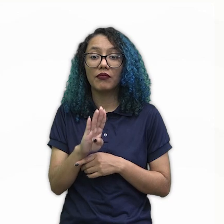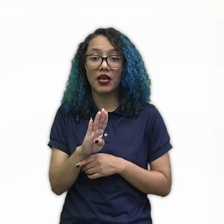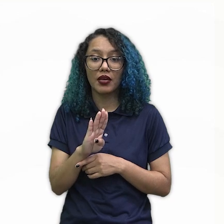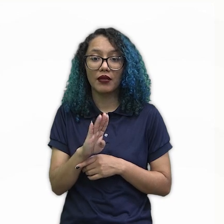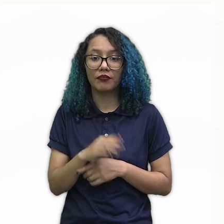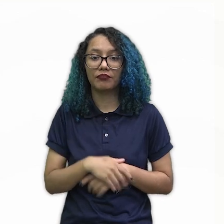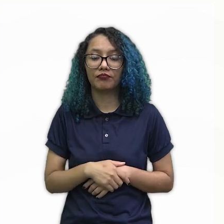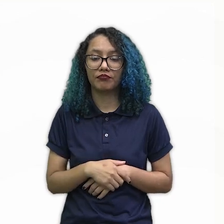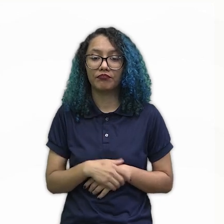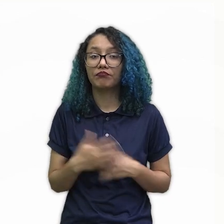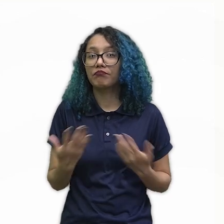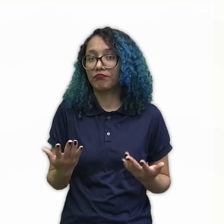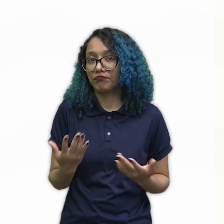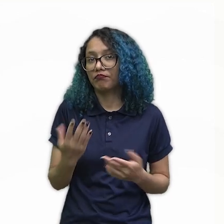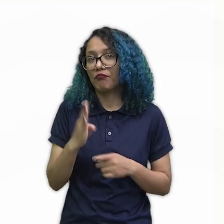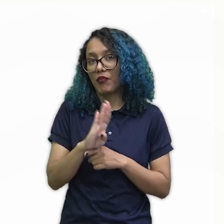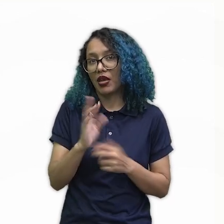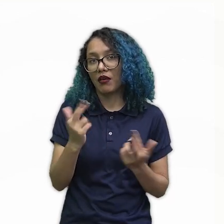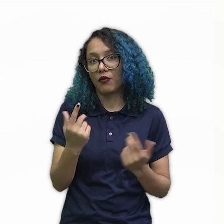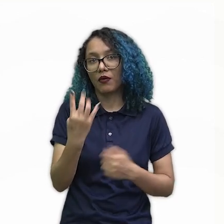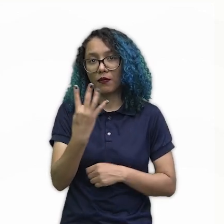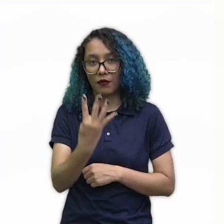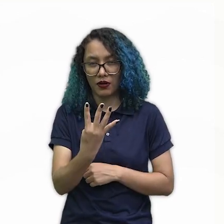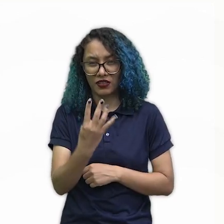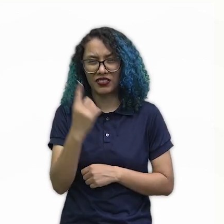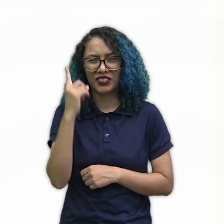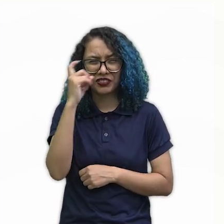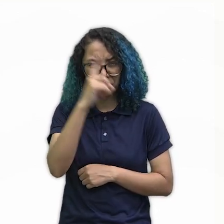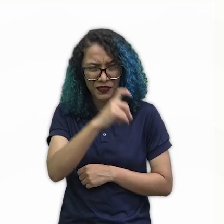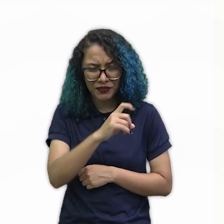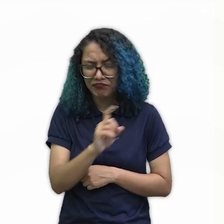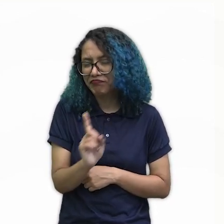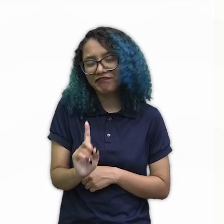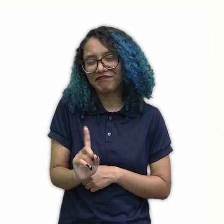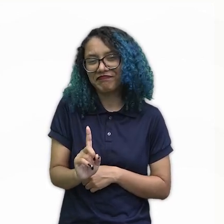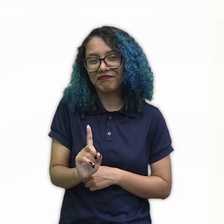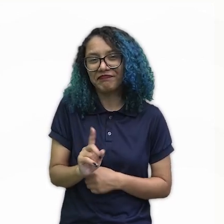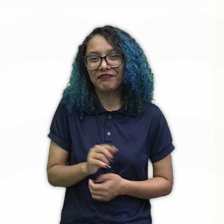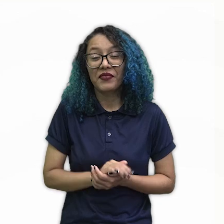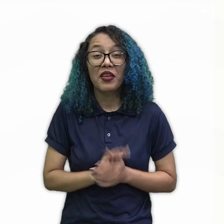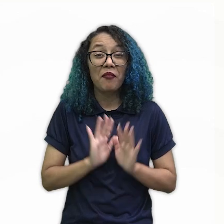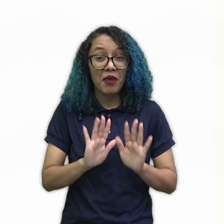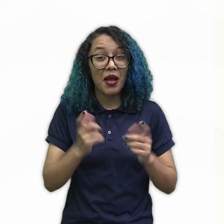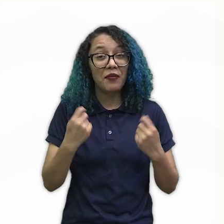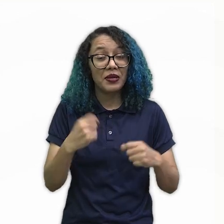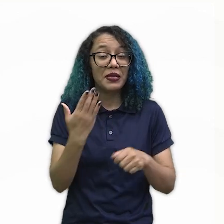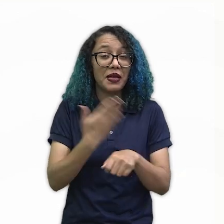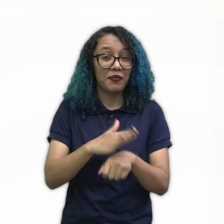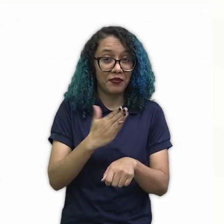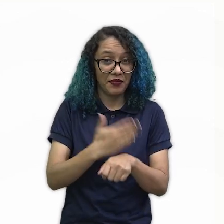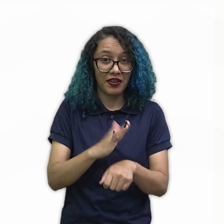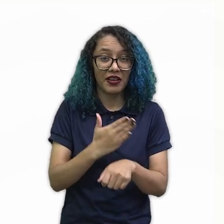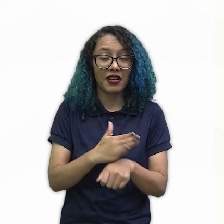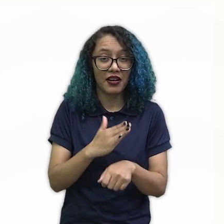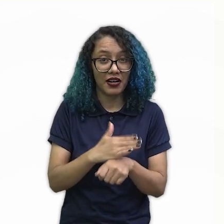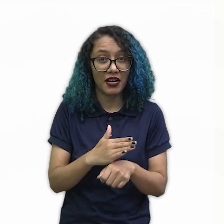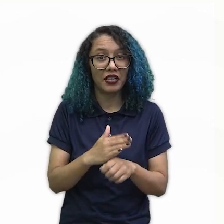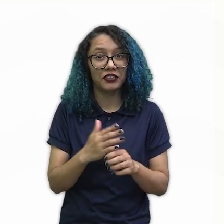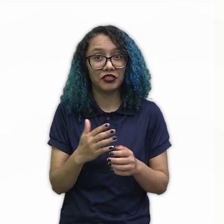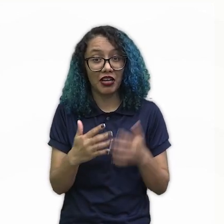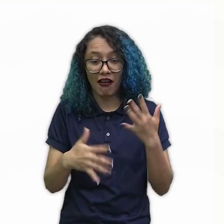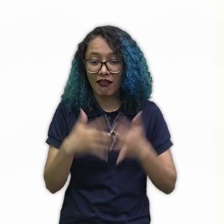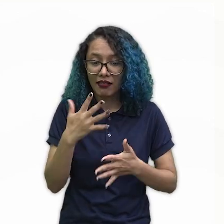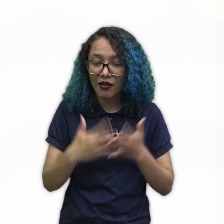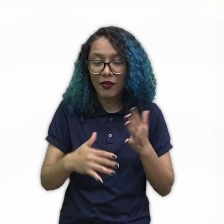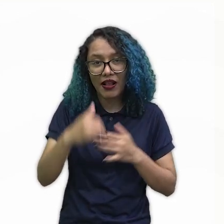a nossa base b, quem é? É o 4. Difícil? Não, não é difícil, mas requer prática para que ali não se